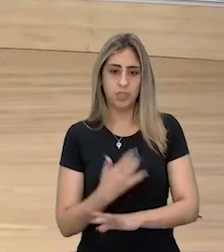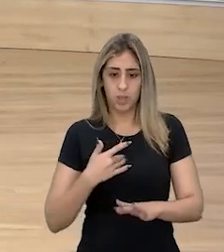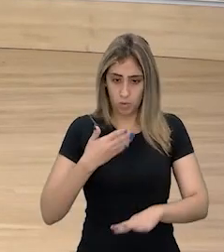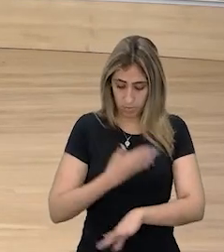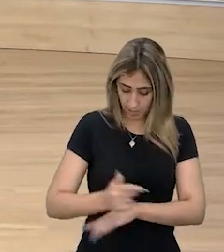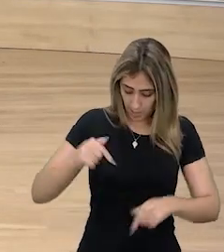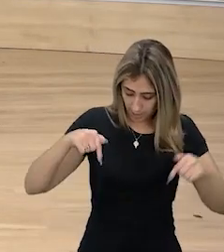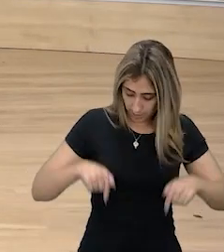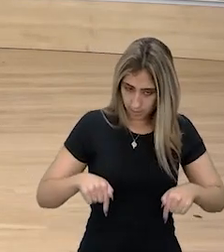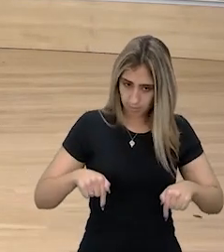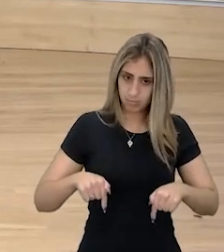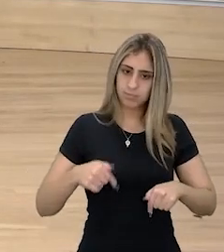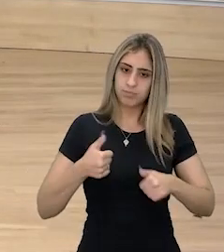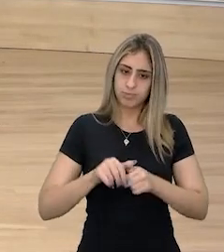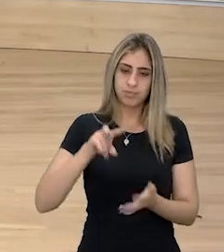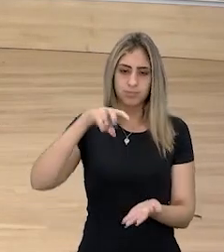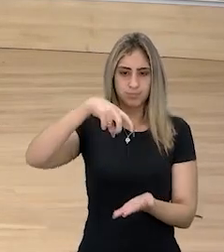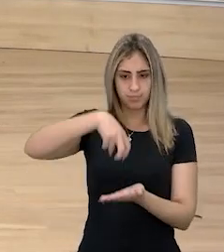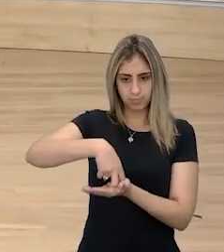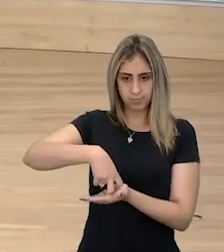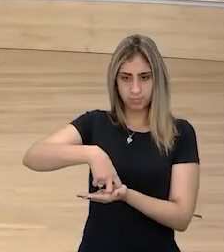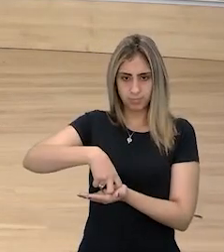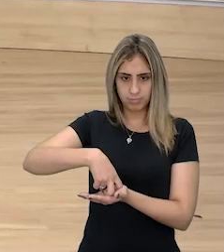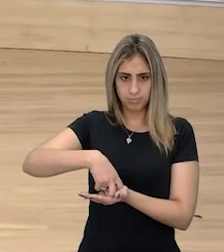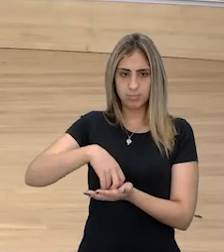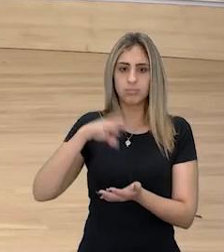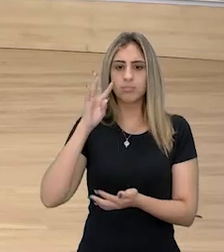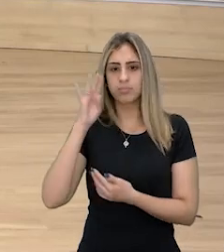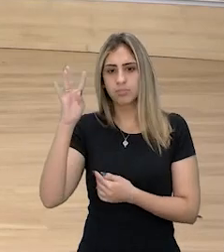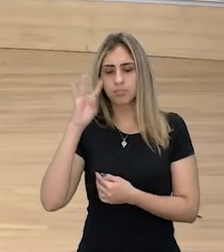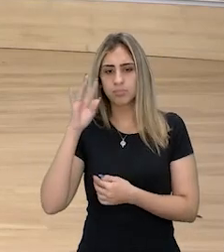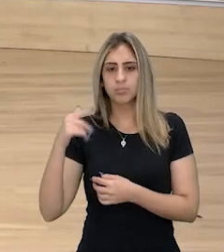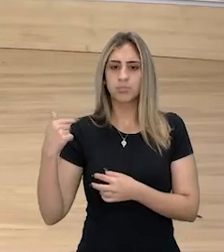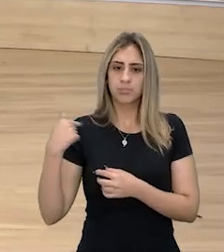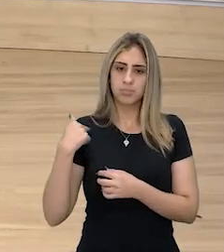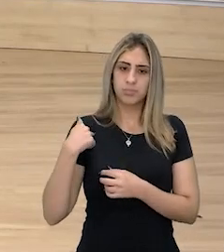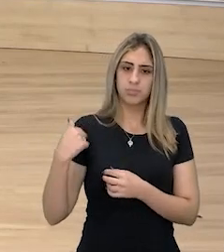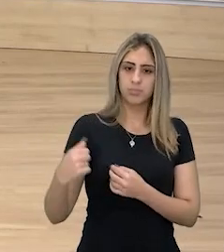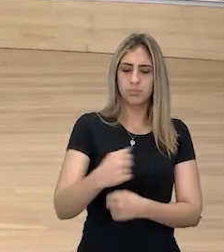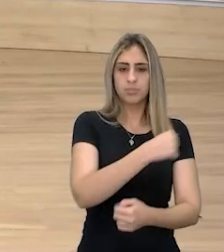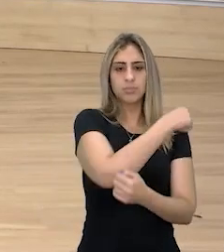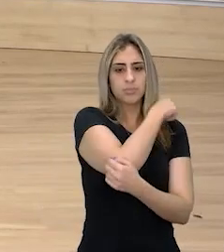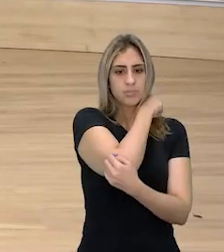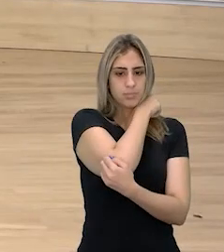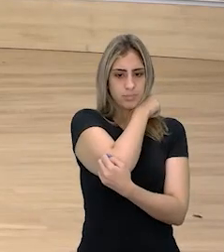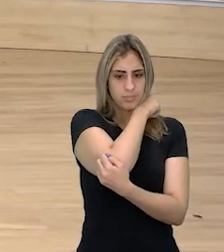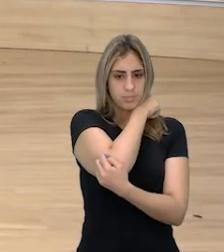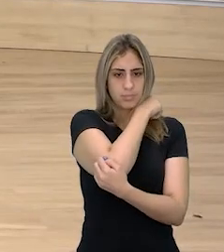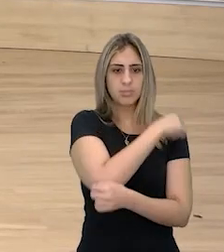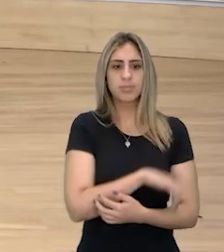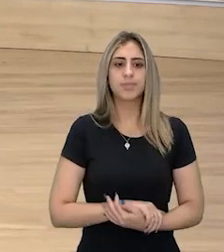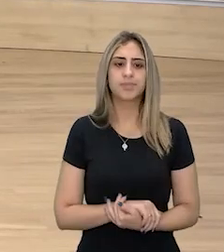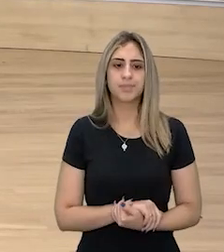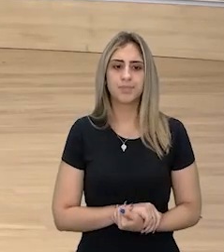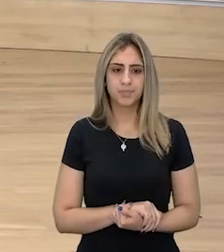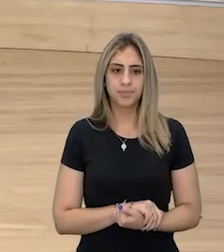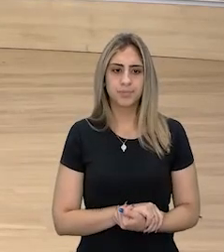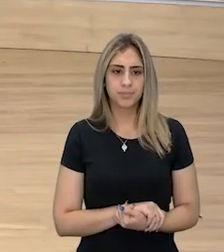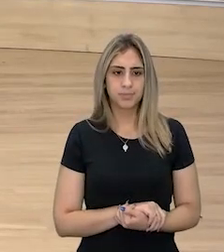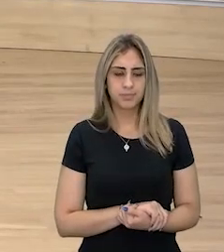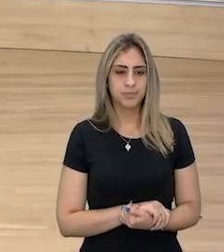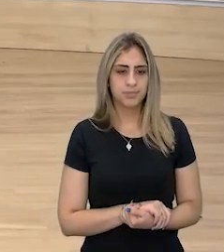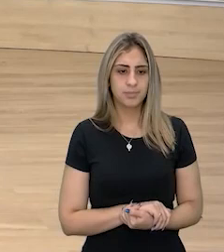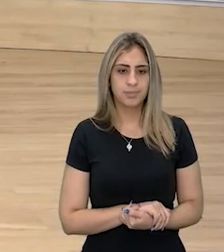aqui. Aí fiquei de joelhos, imaginei que eu vou tomar um Hadaka Jime, né, que seria um estrangulamento. Ah, o estrangulamento.